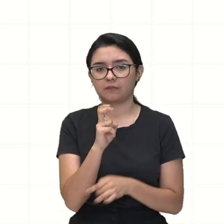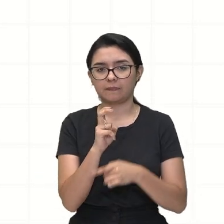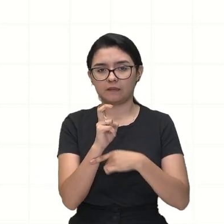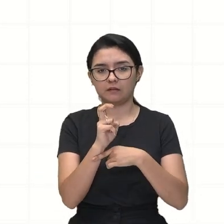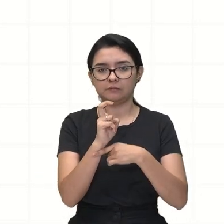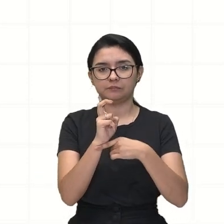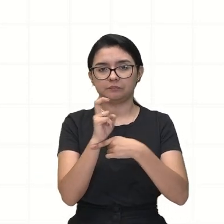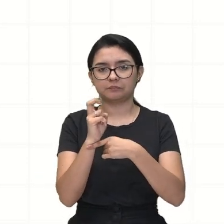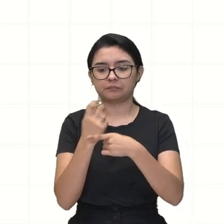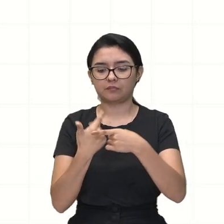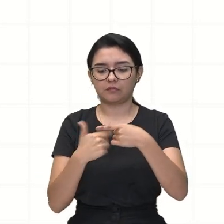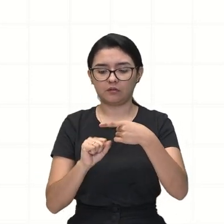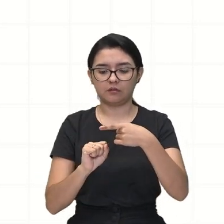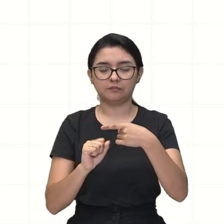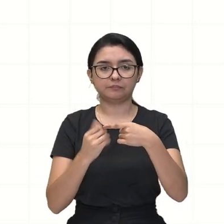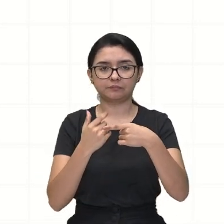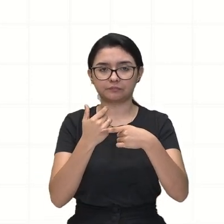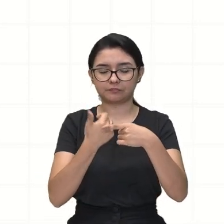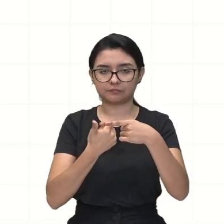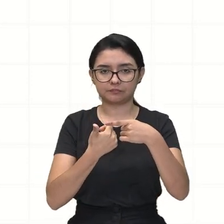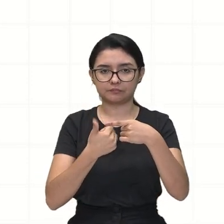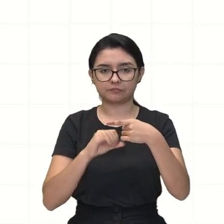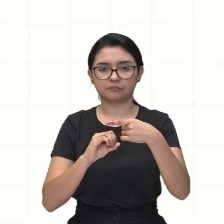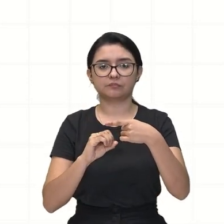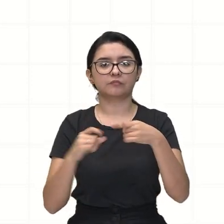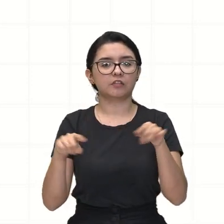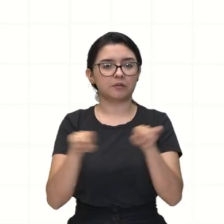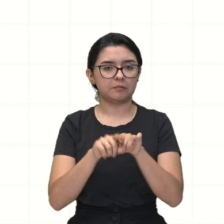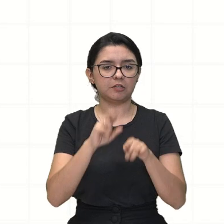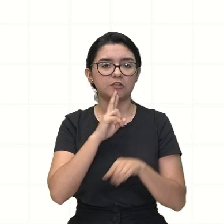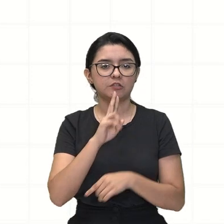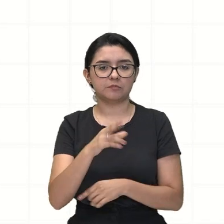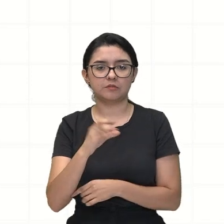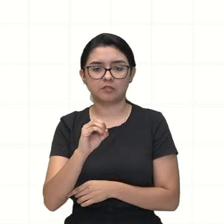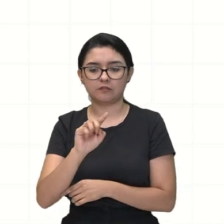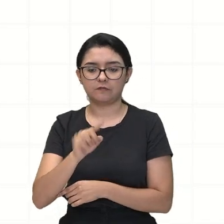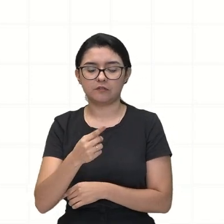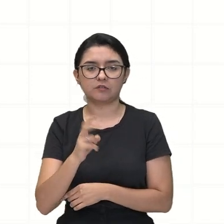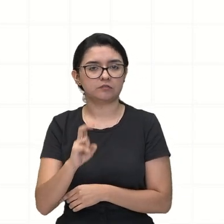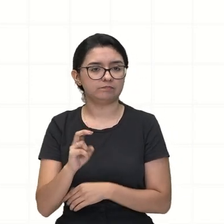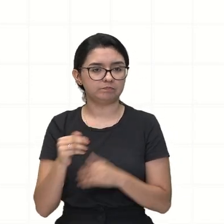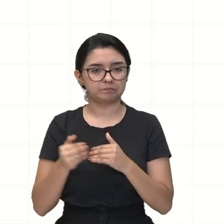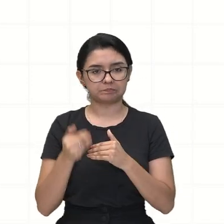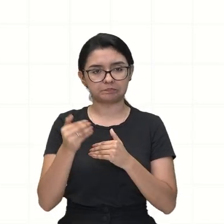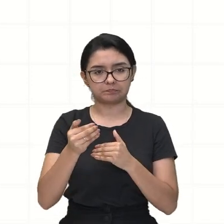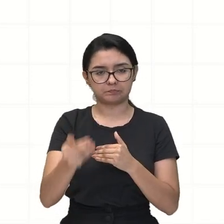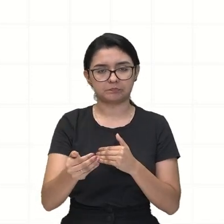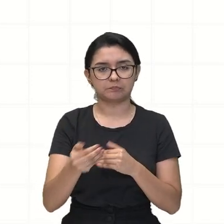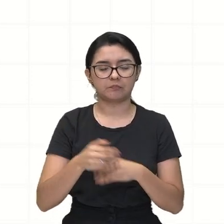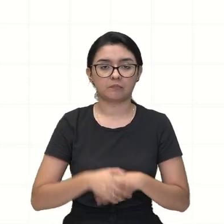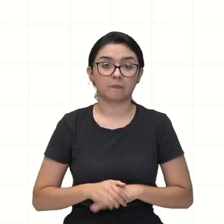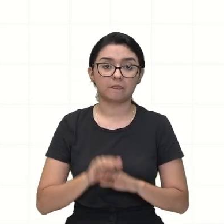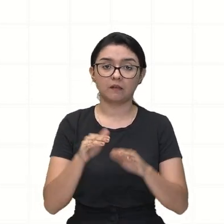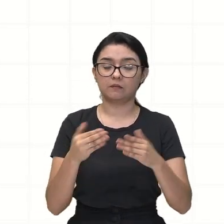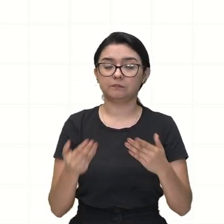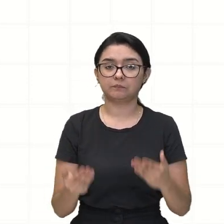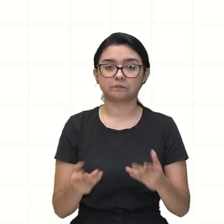5/10, também teríamos 0,5. E assim sucessivamente. Sendo